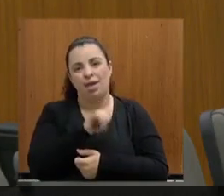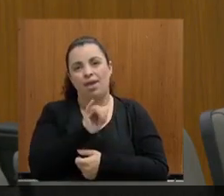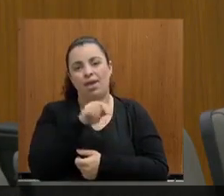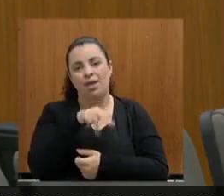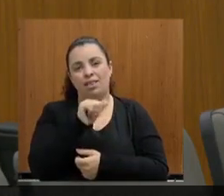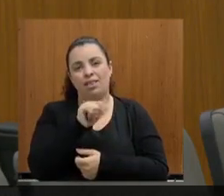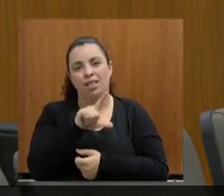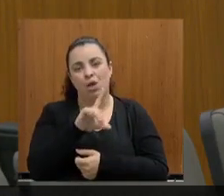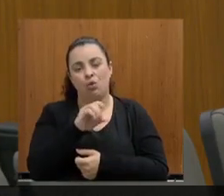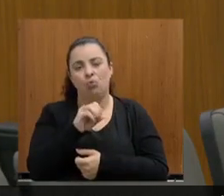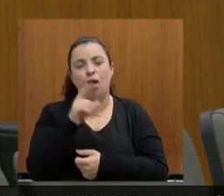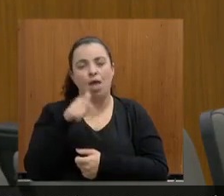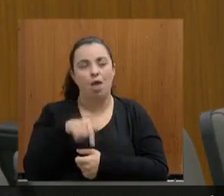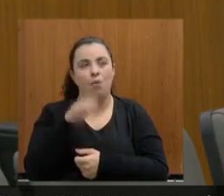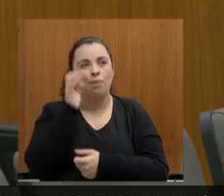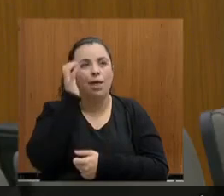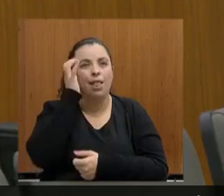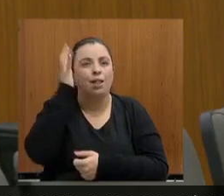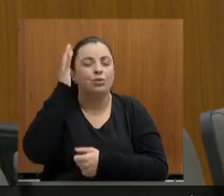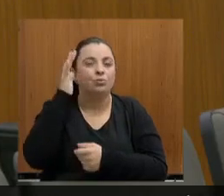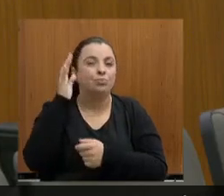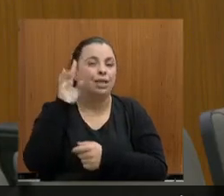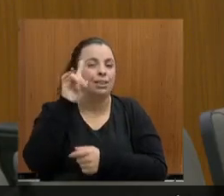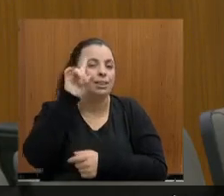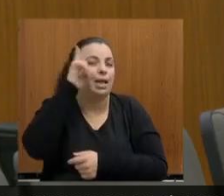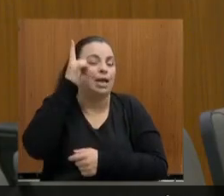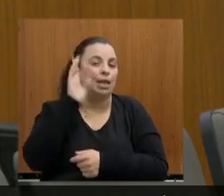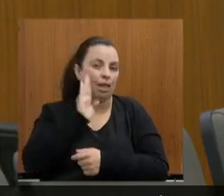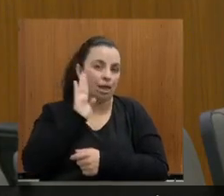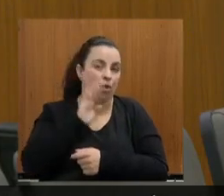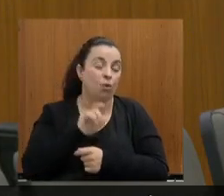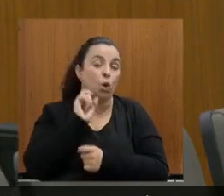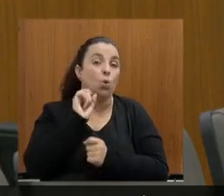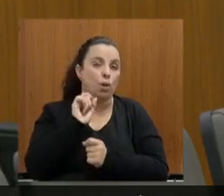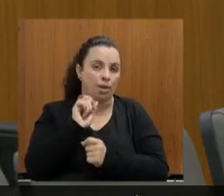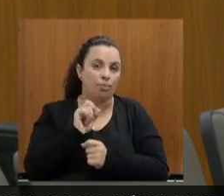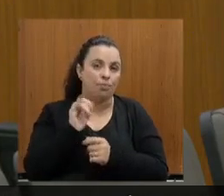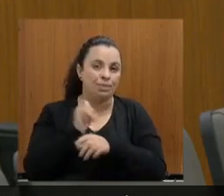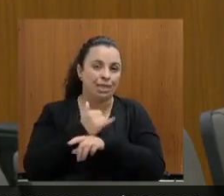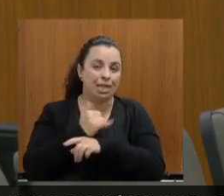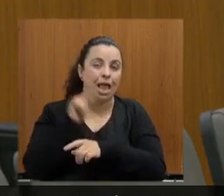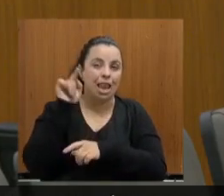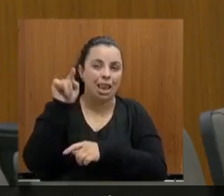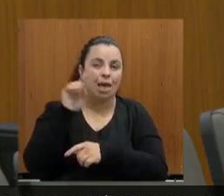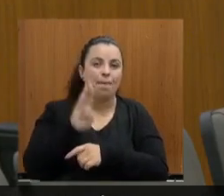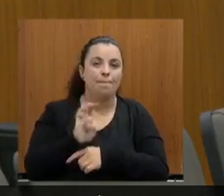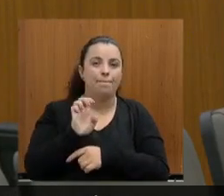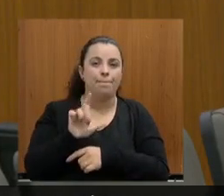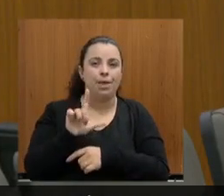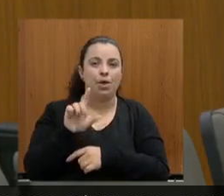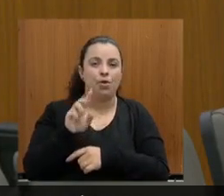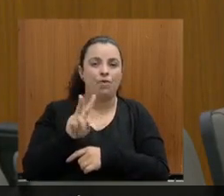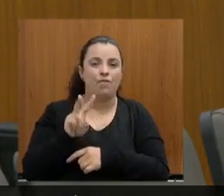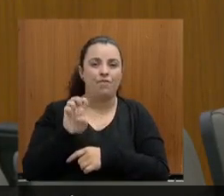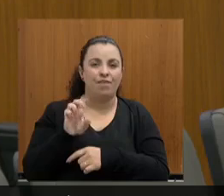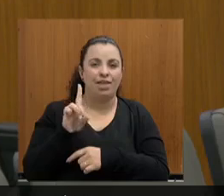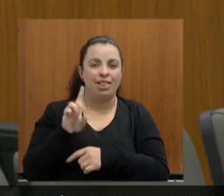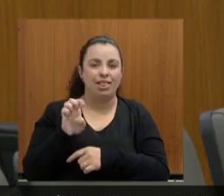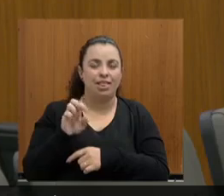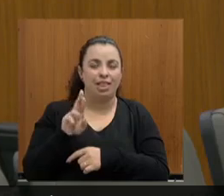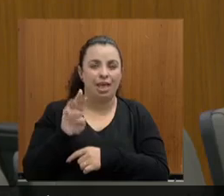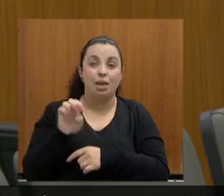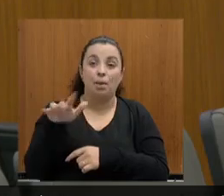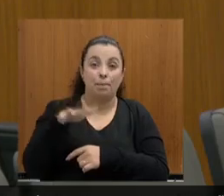aproveitar especialmente ali onde nós temos o Belvedere e o sonho do trem até hoje o TIM mas primeiro até o